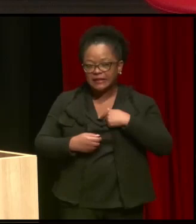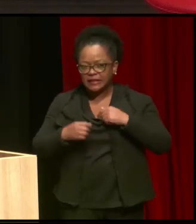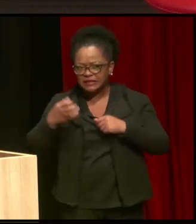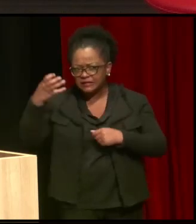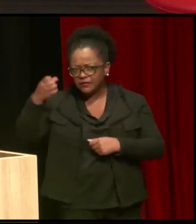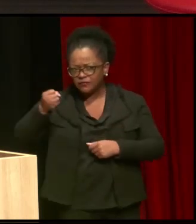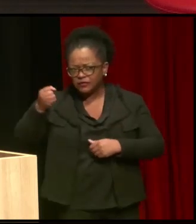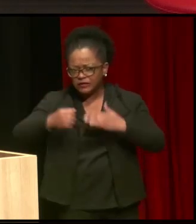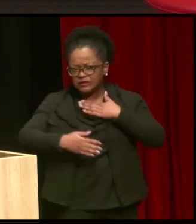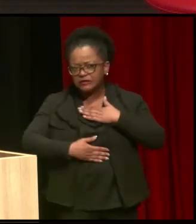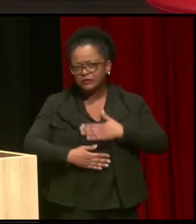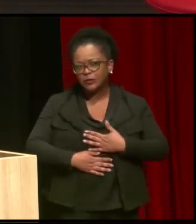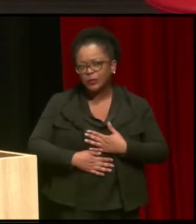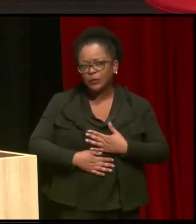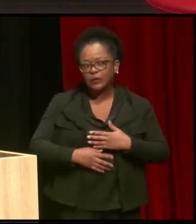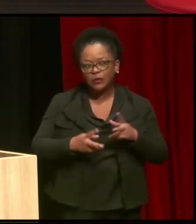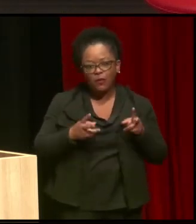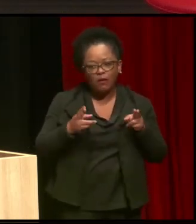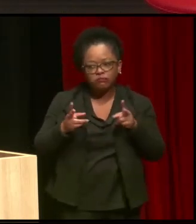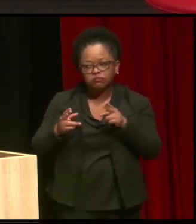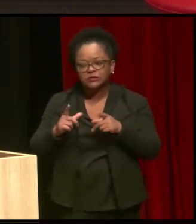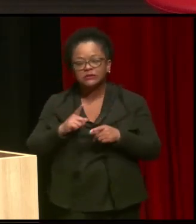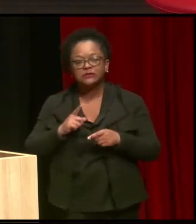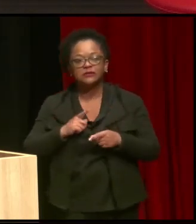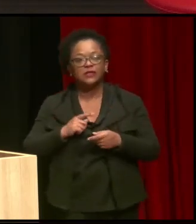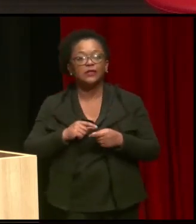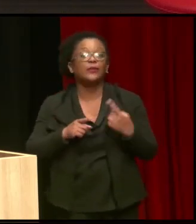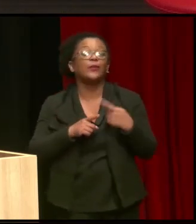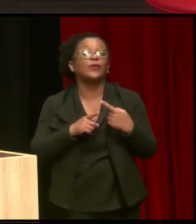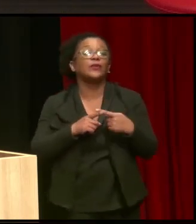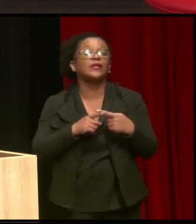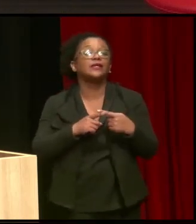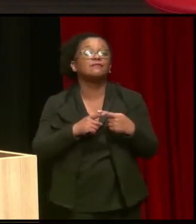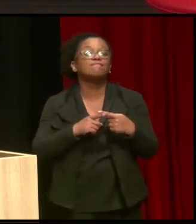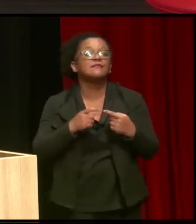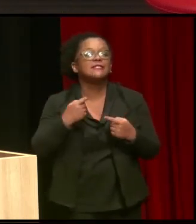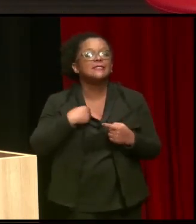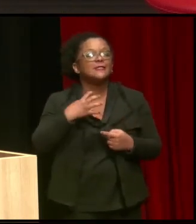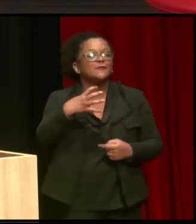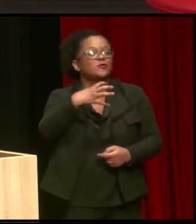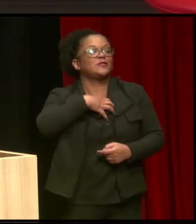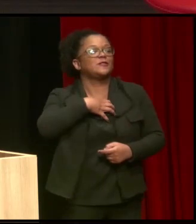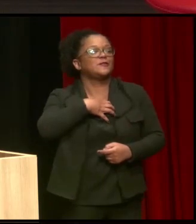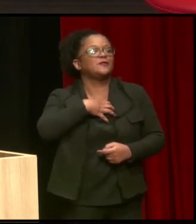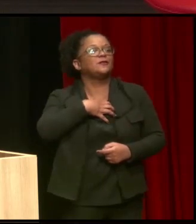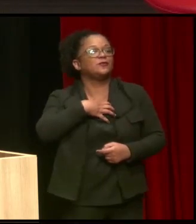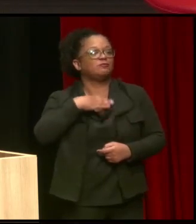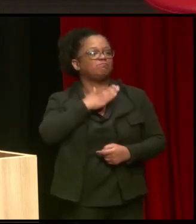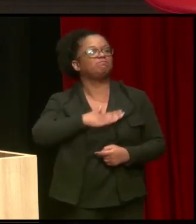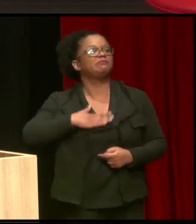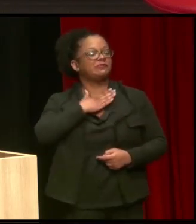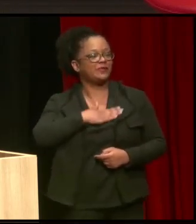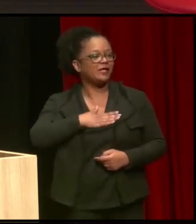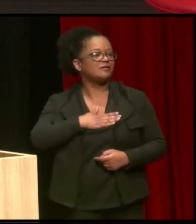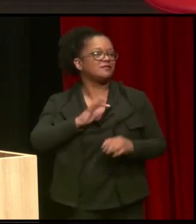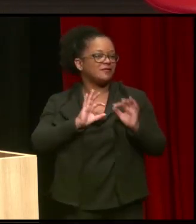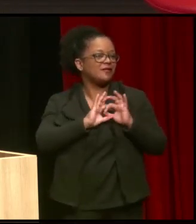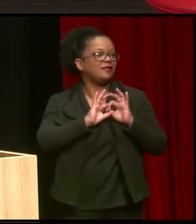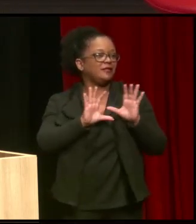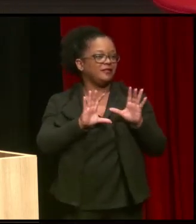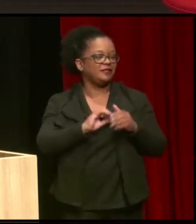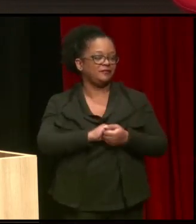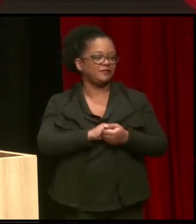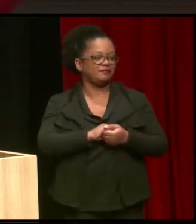cor. Porque o que está dizendo para mim? Eu sou bem-vindo naquela igreja, vocês estão entendendo? Qual é a segunda coisa que eu faço quando eu